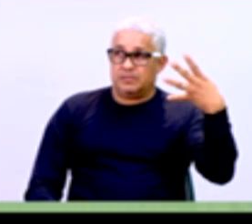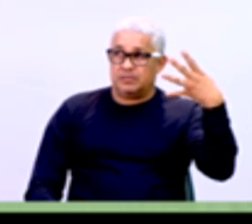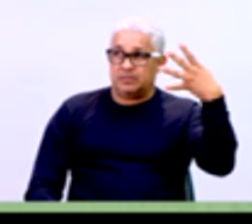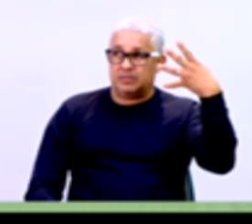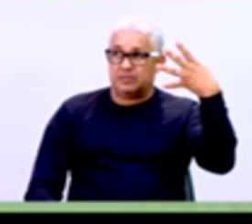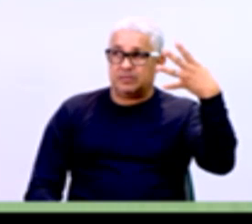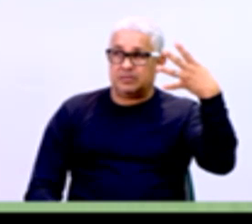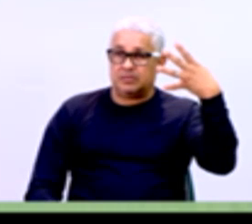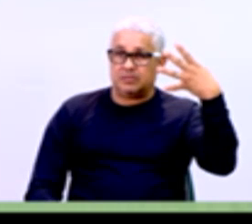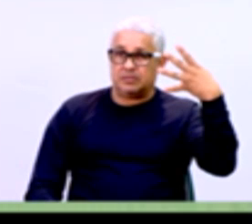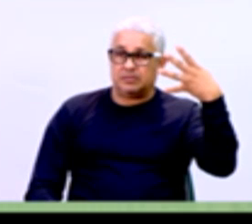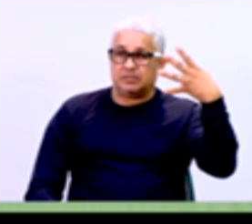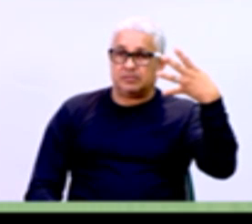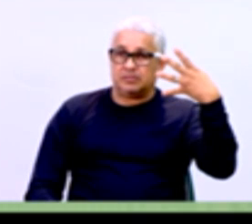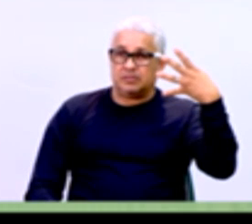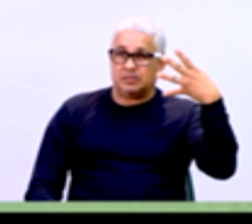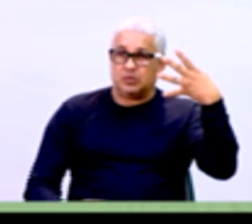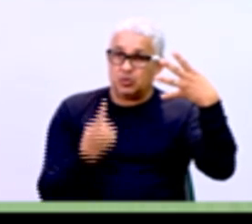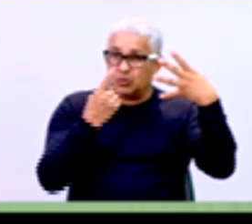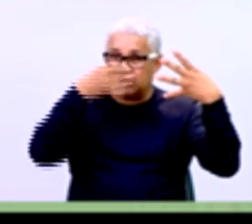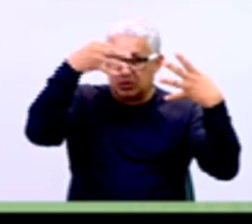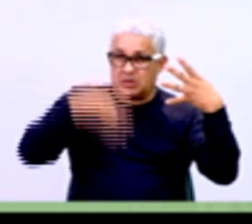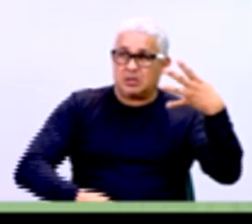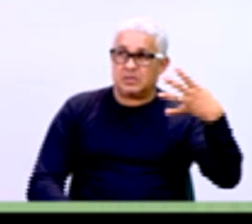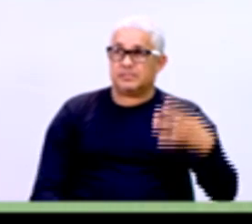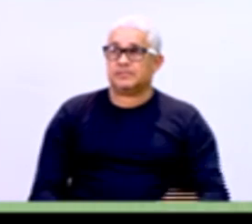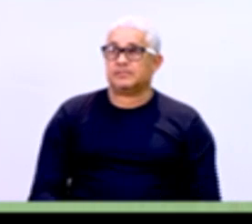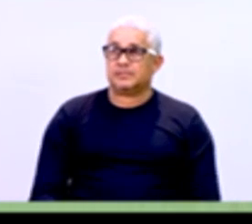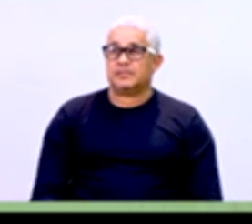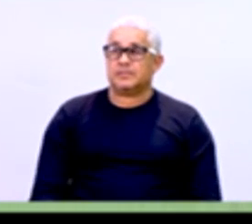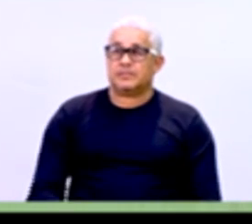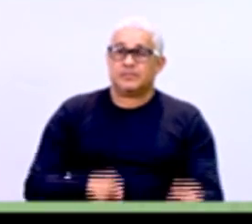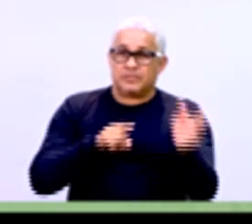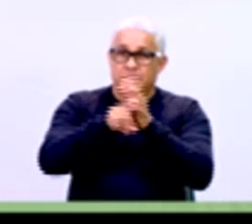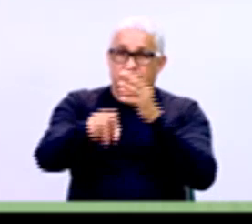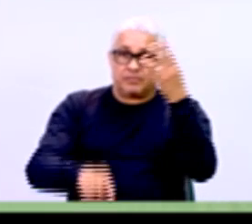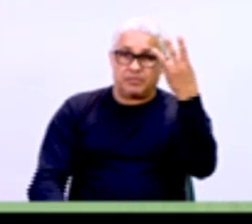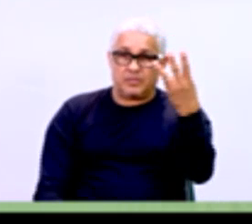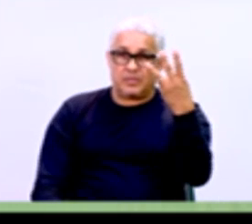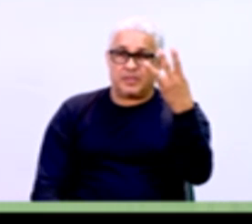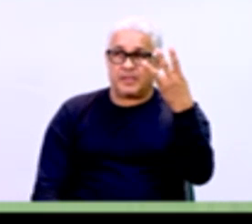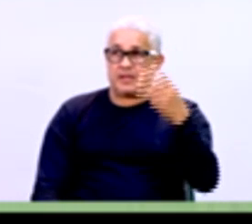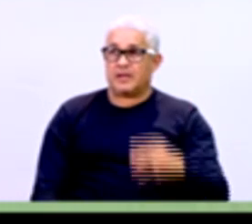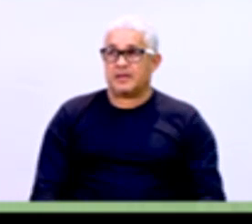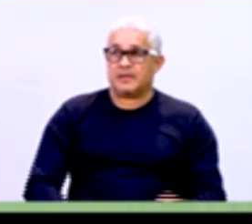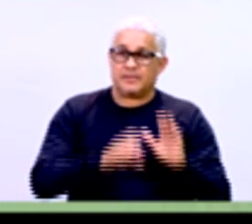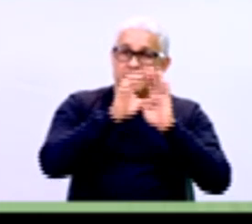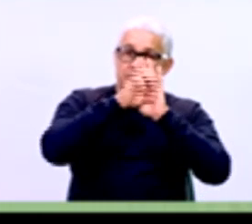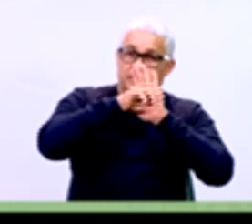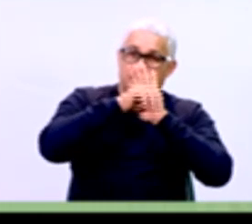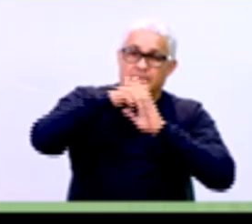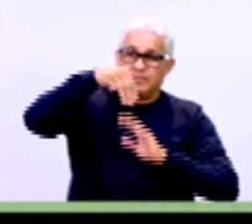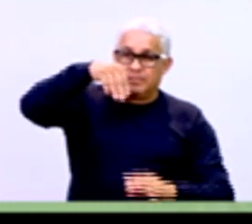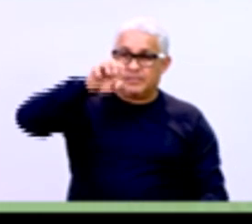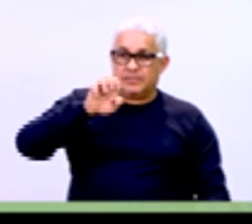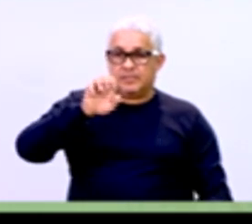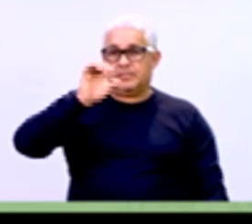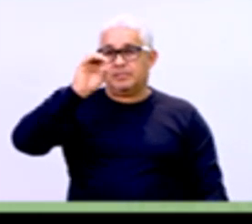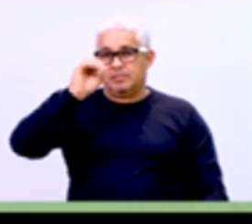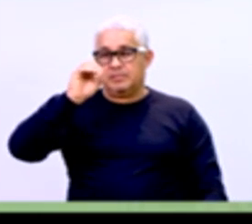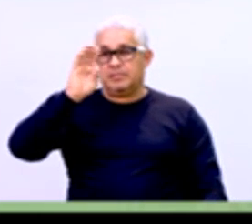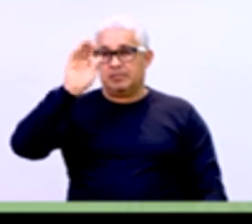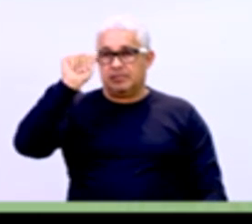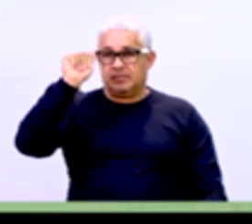estão erradas. Questão 3. Acerca dos conceitos de meio ambiente, julgue os itens